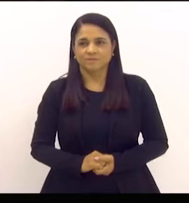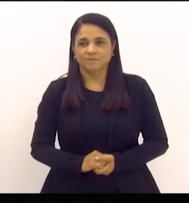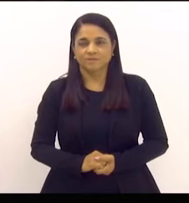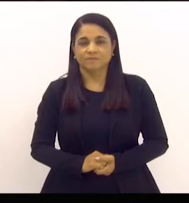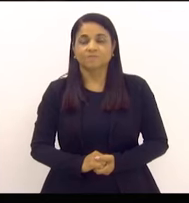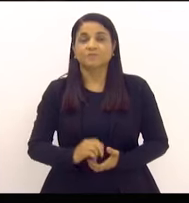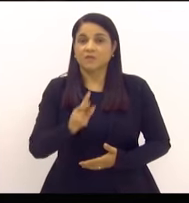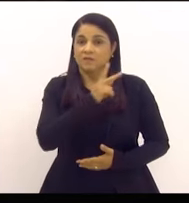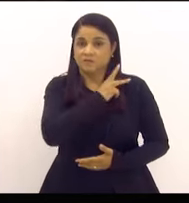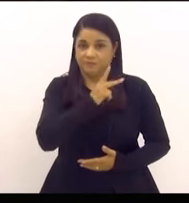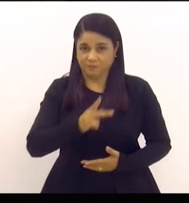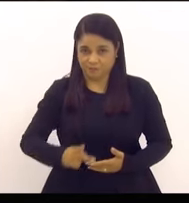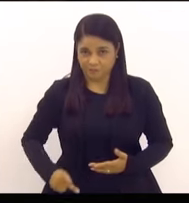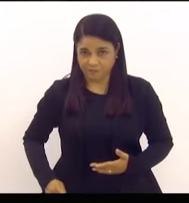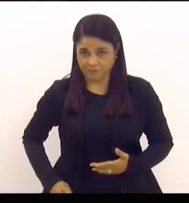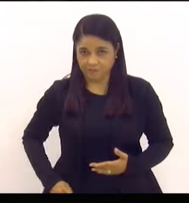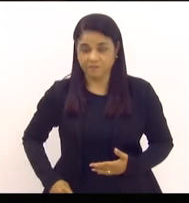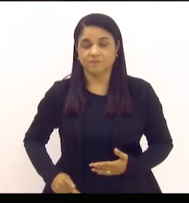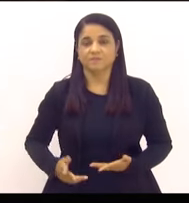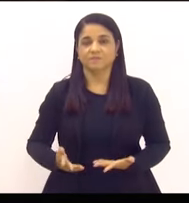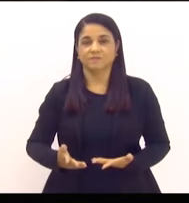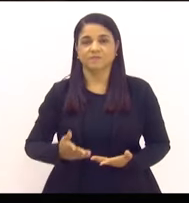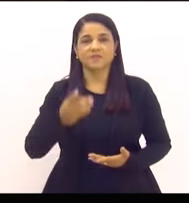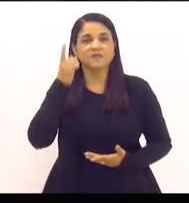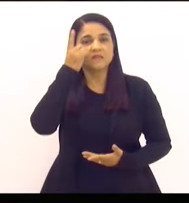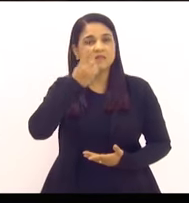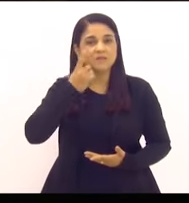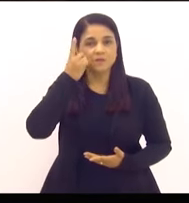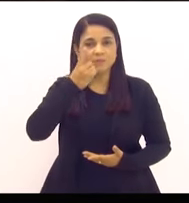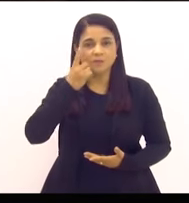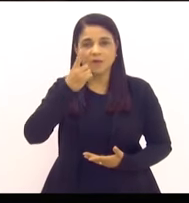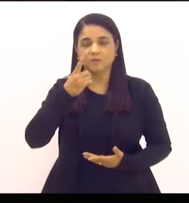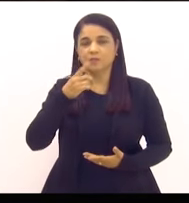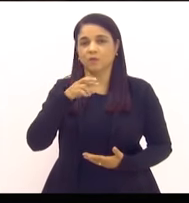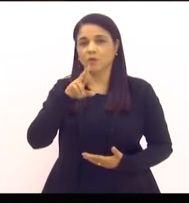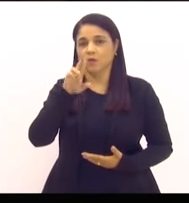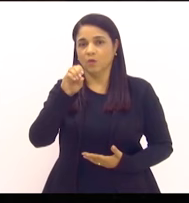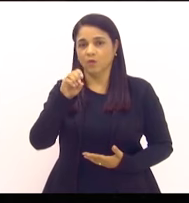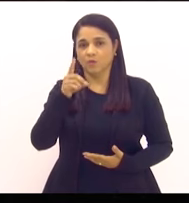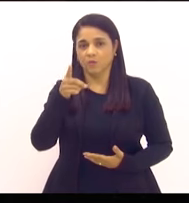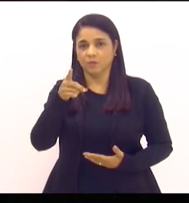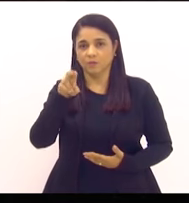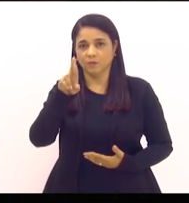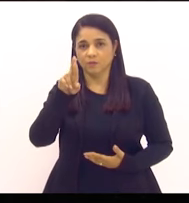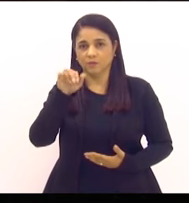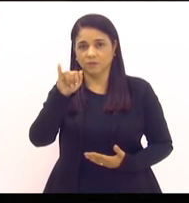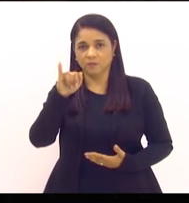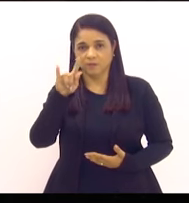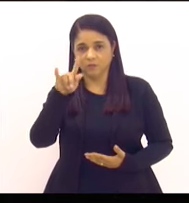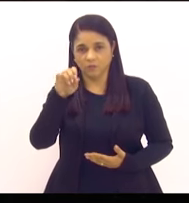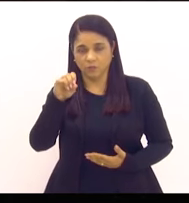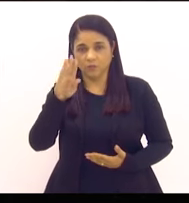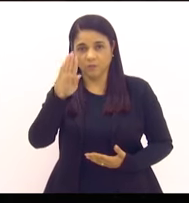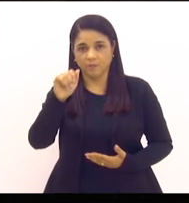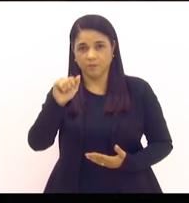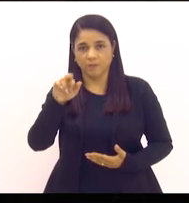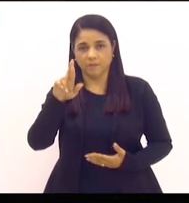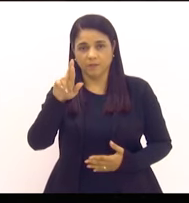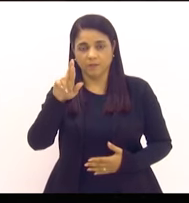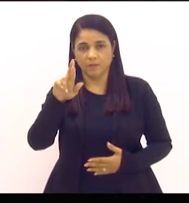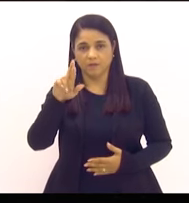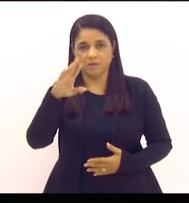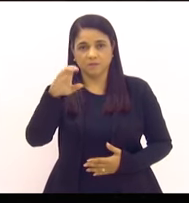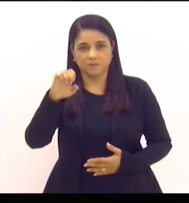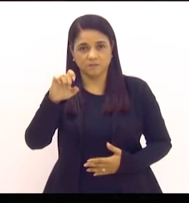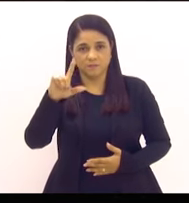Senhor presidente, deputado Rodrigo Bacelar, senhoras